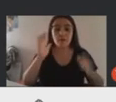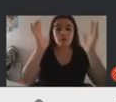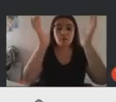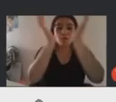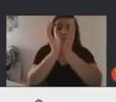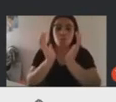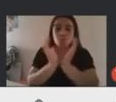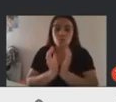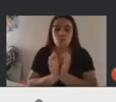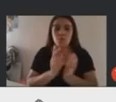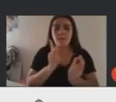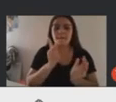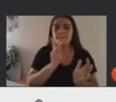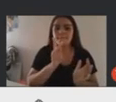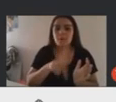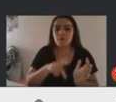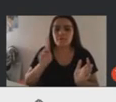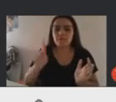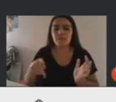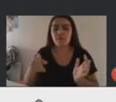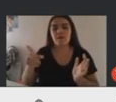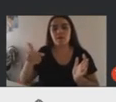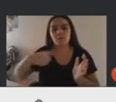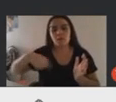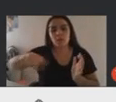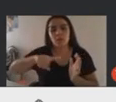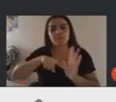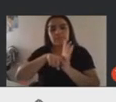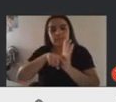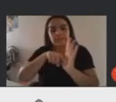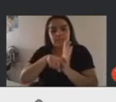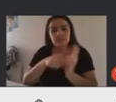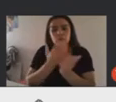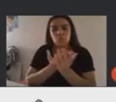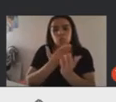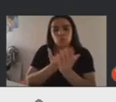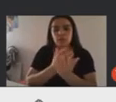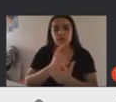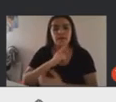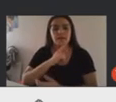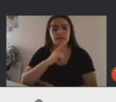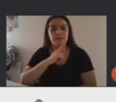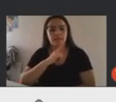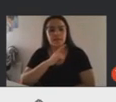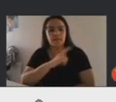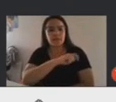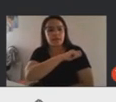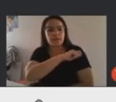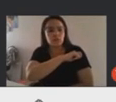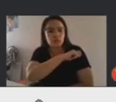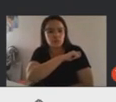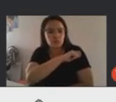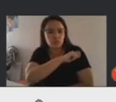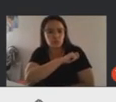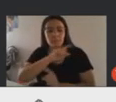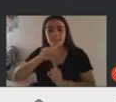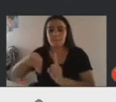grupo, que trabalham no nosso grupo de pesquisa, os estudantes, todos os estudantes